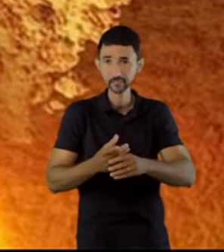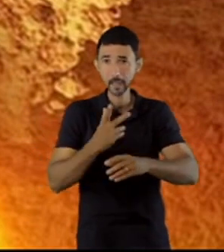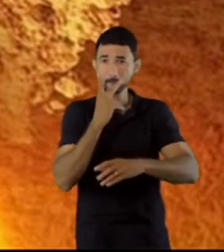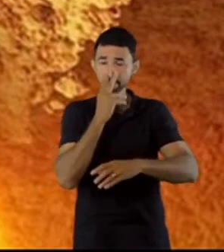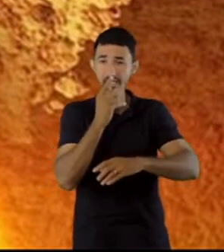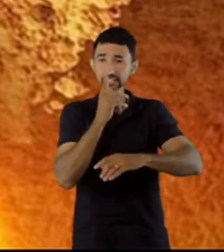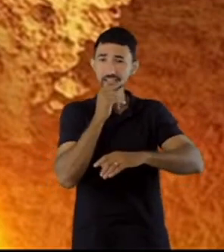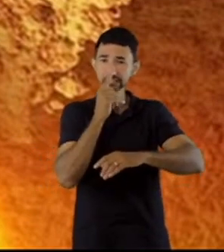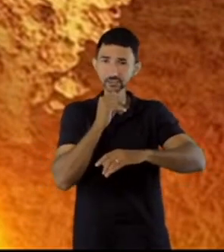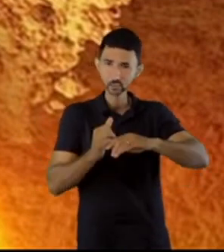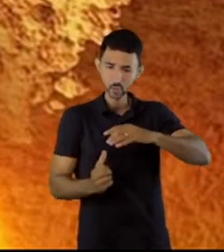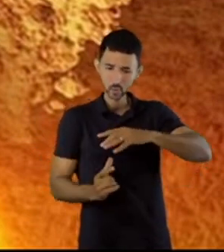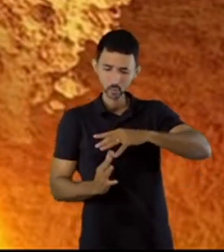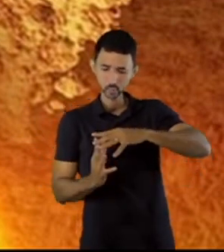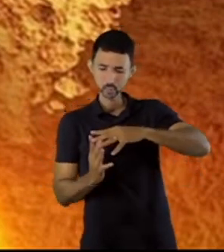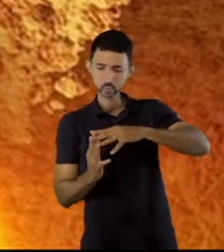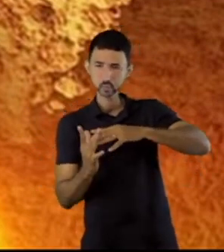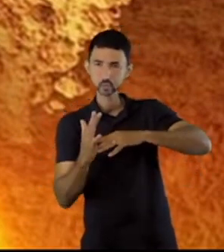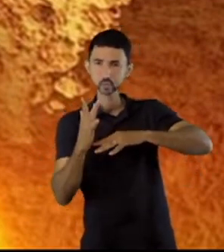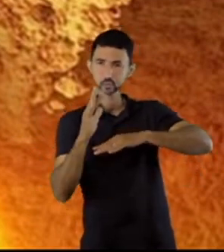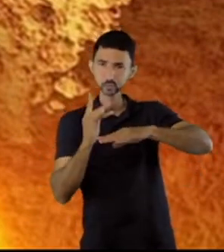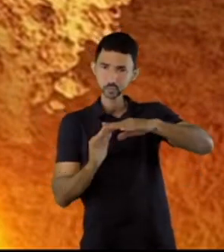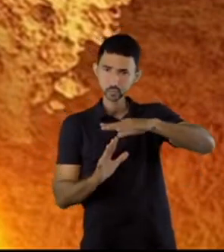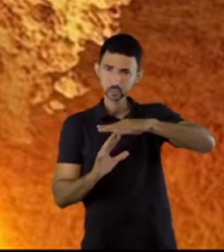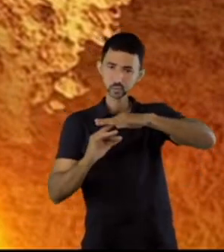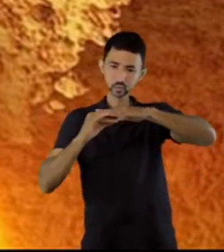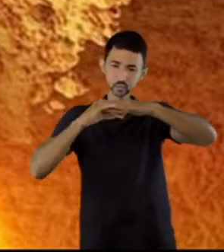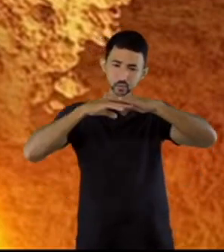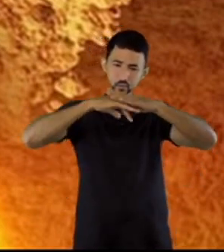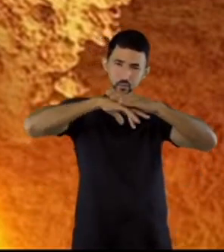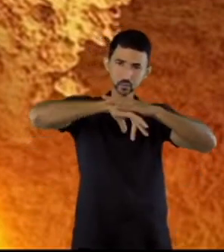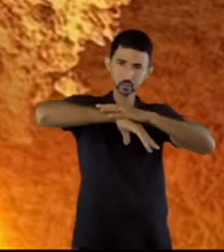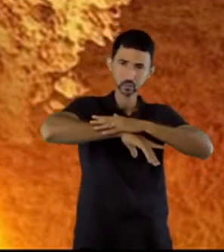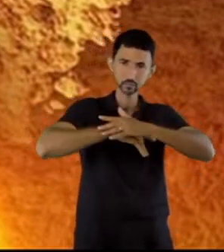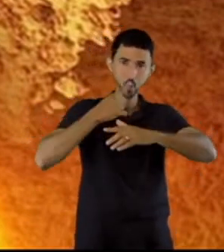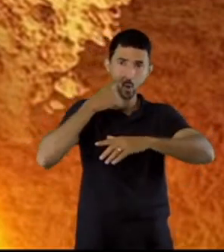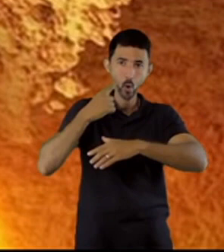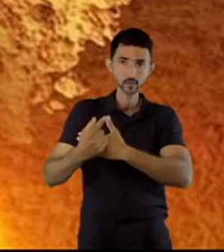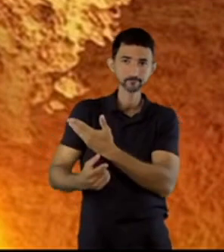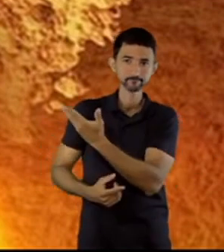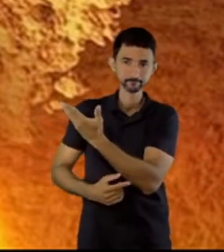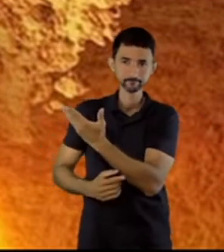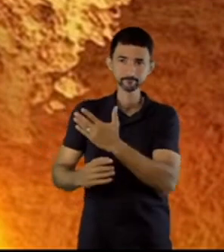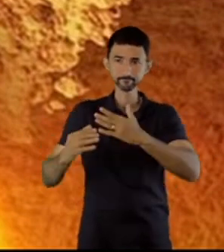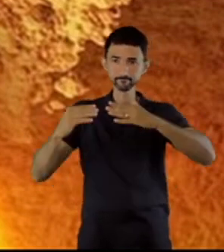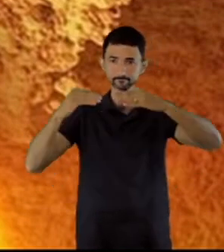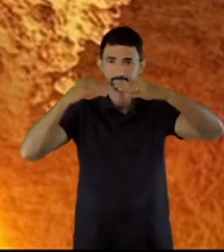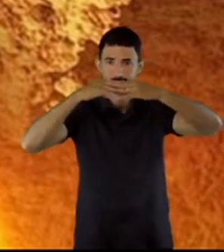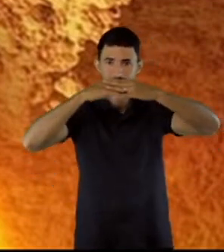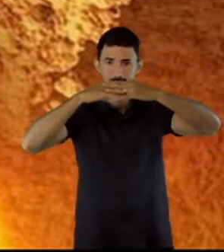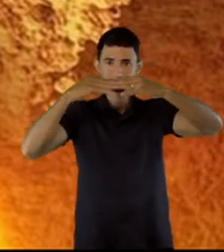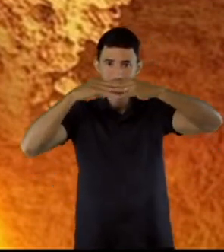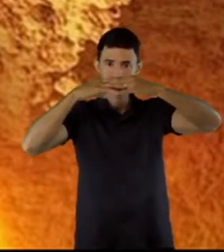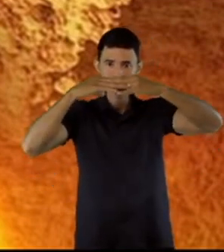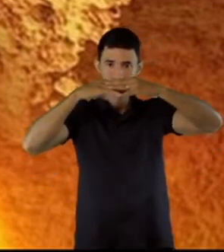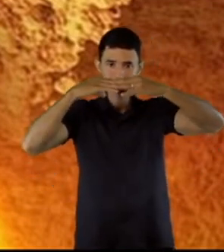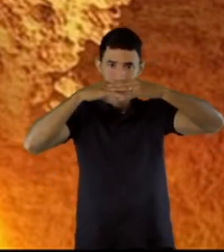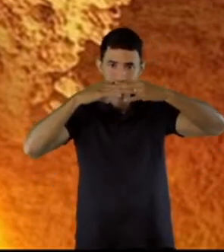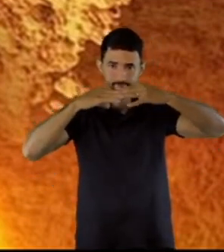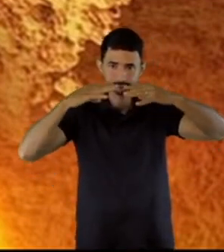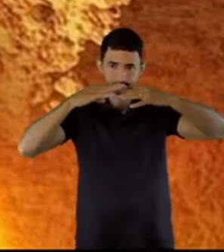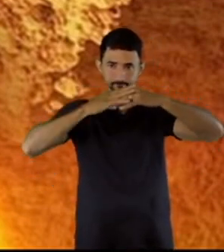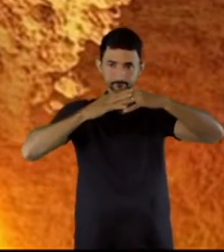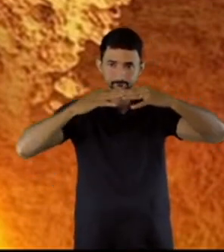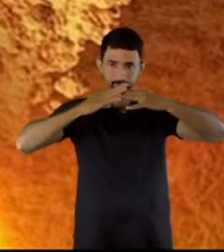né? Então, eles conseguem ter essa movimentação. Se você conseguir ver aqui, olha, as placas tectônicas, né? Elas